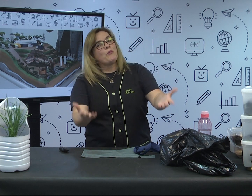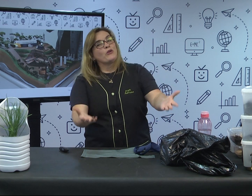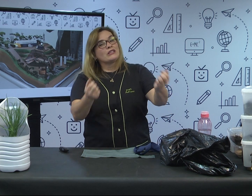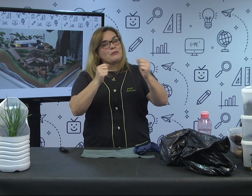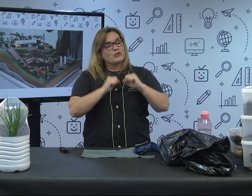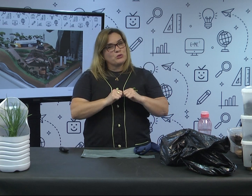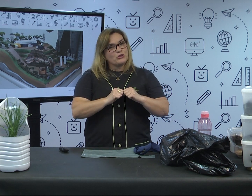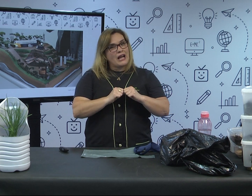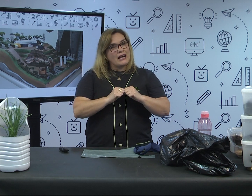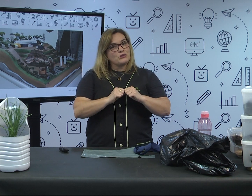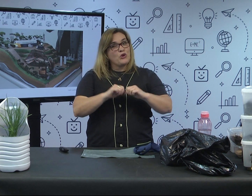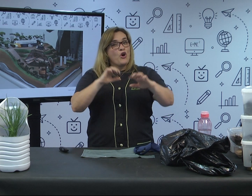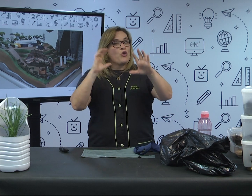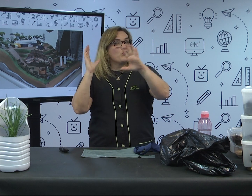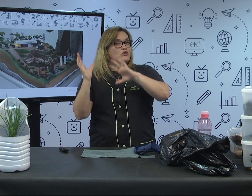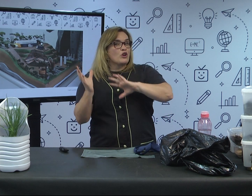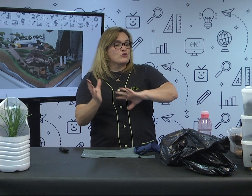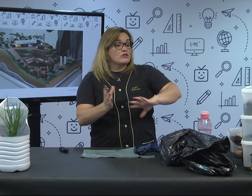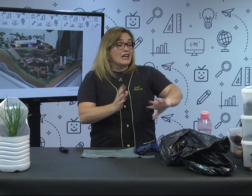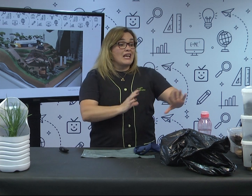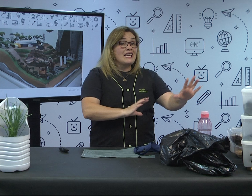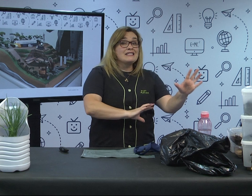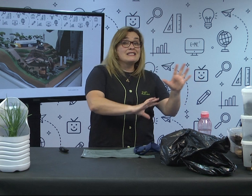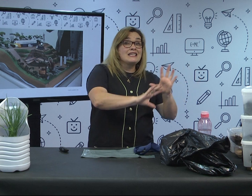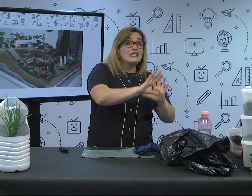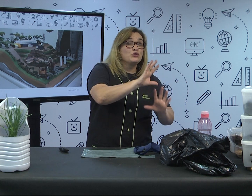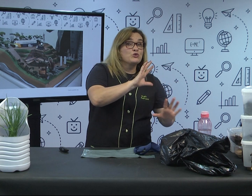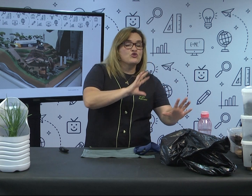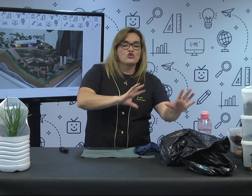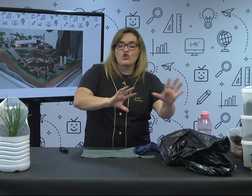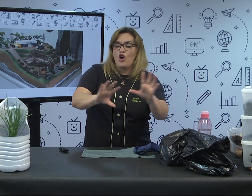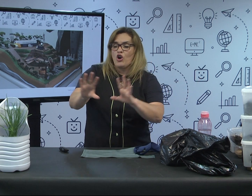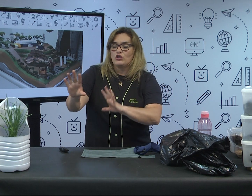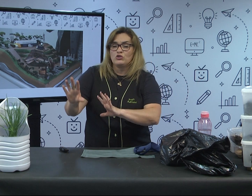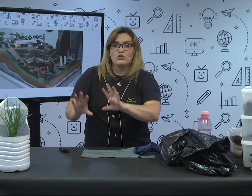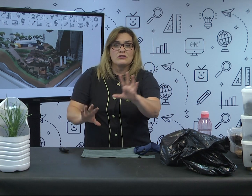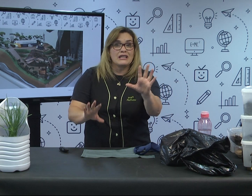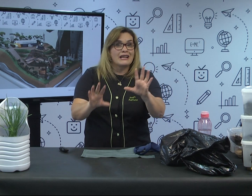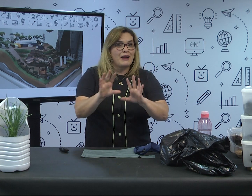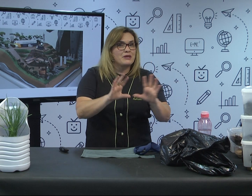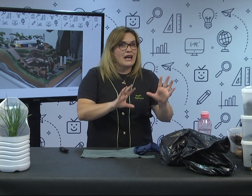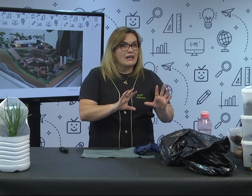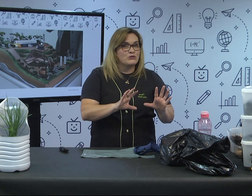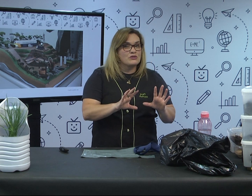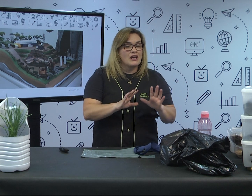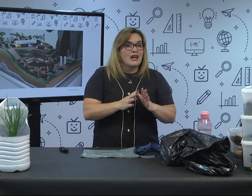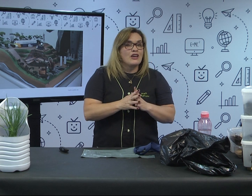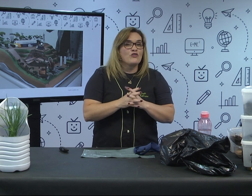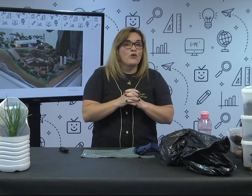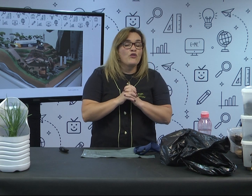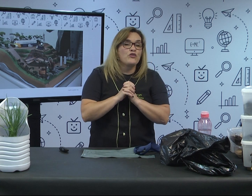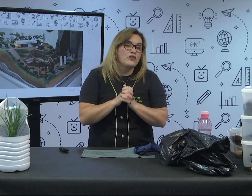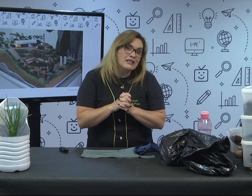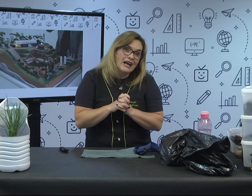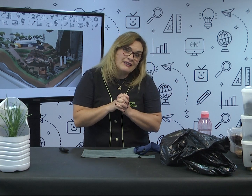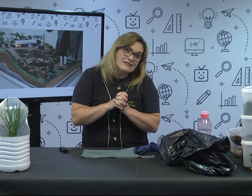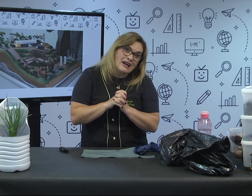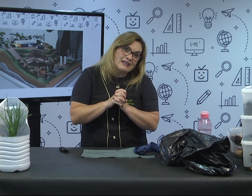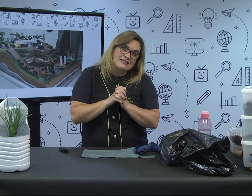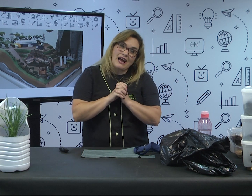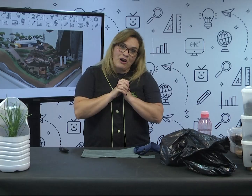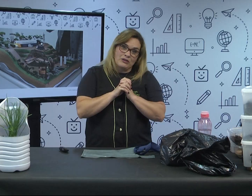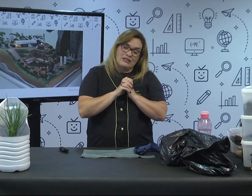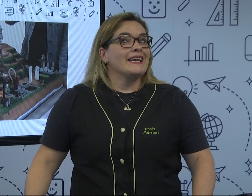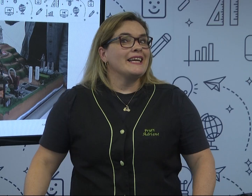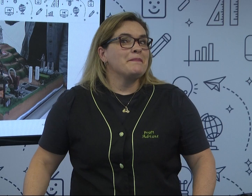nosso comportamento mudado, com os nossos resíduos todos encaminhados, eu vou